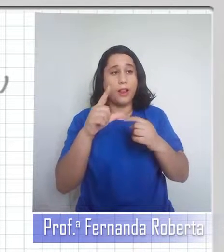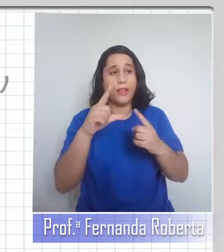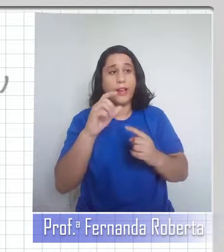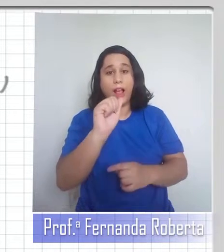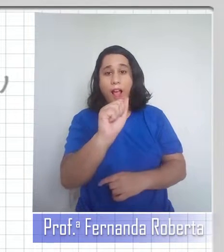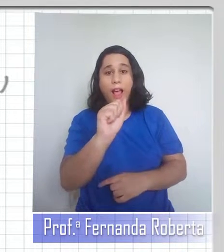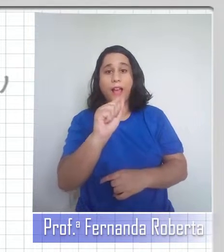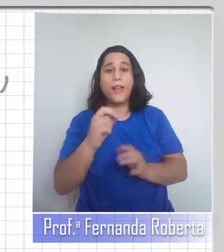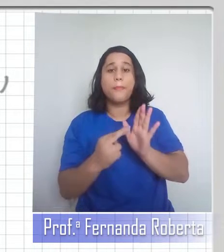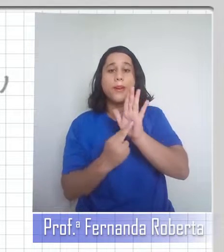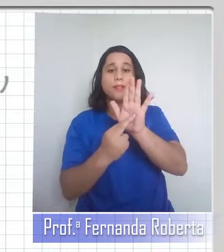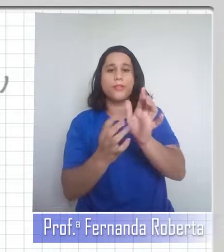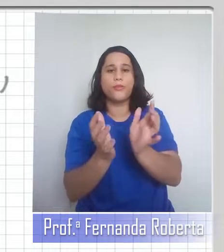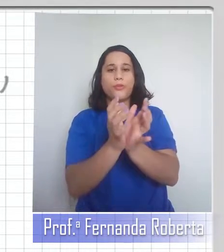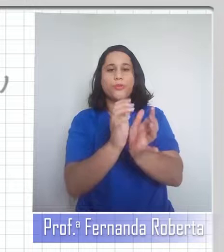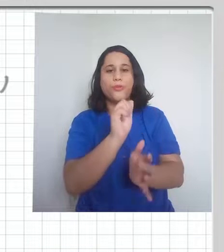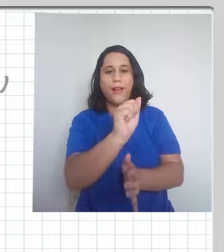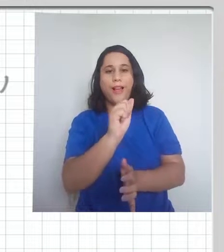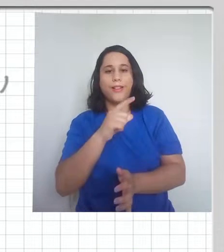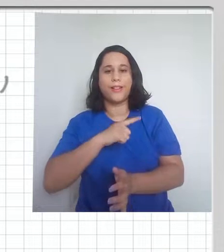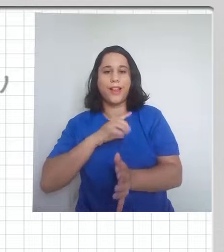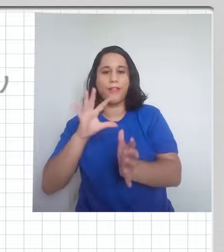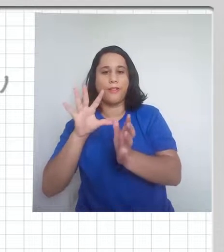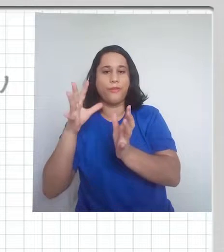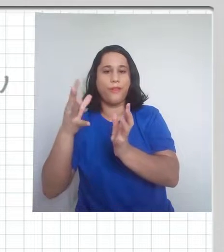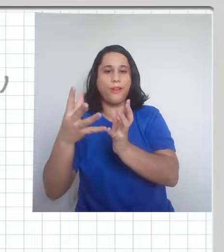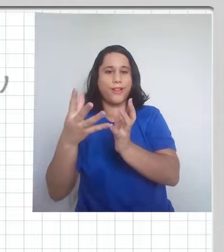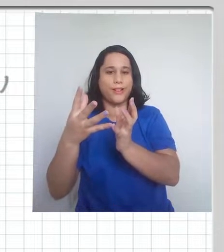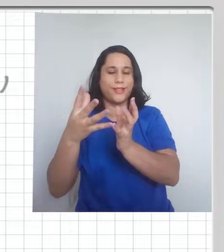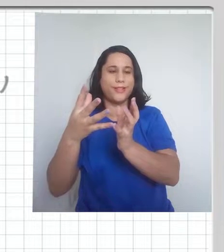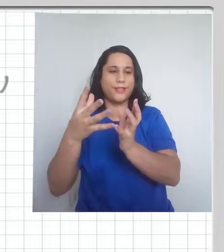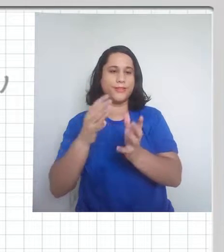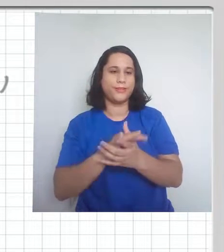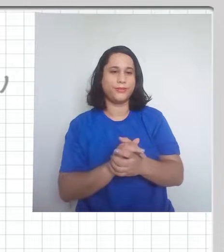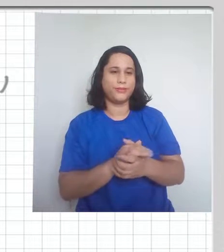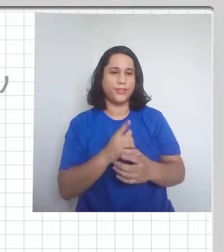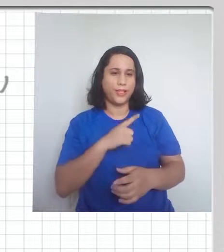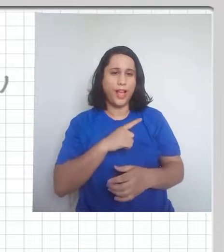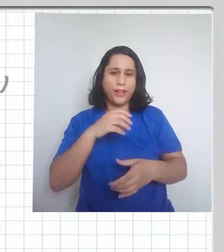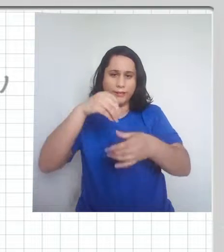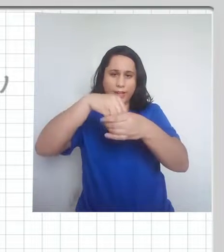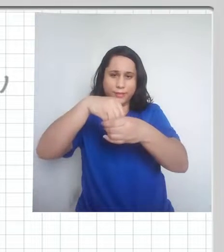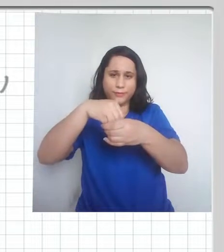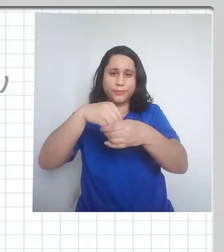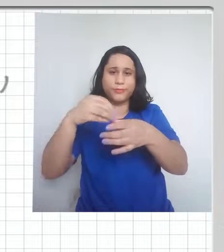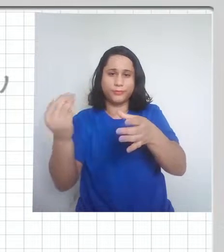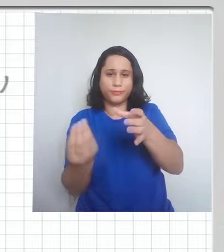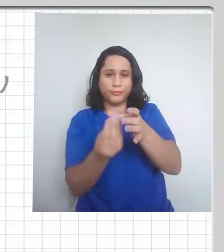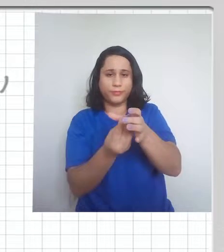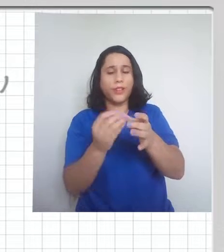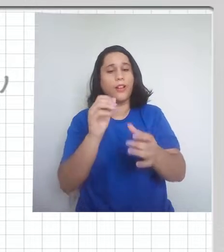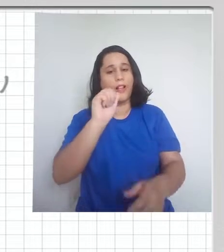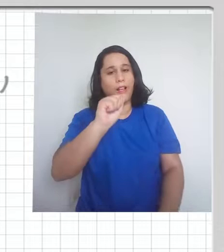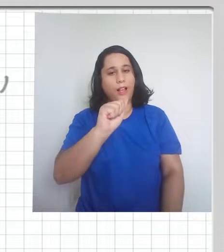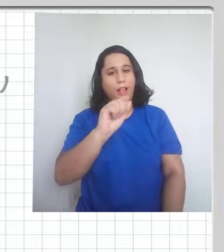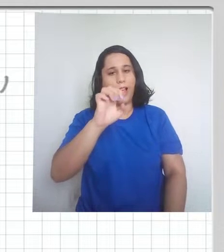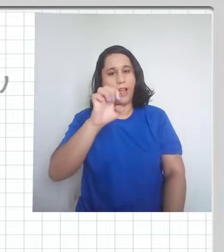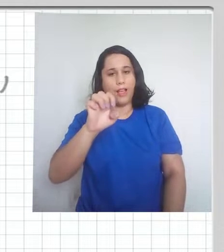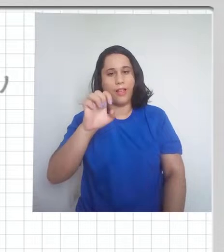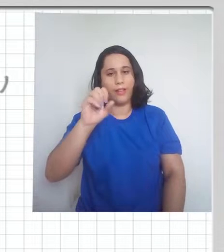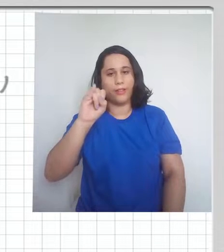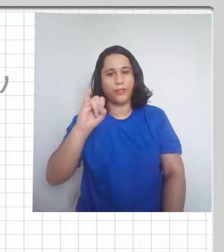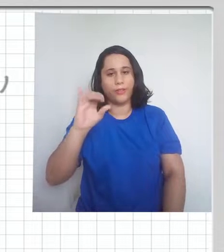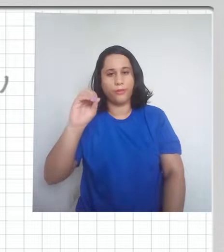o conjunto A das vogais. E aí nós temos os elementos do conjunto que são A, E, I, O,